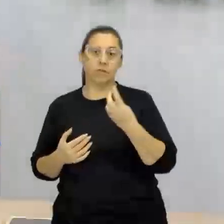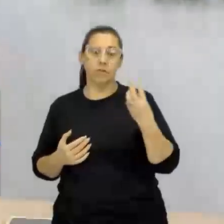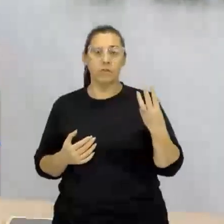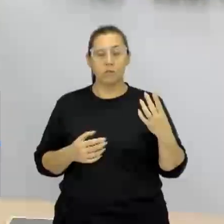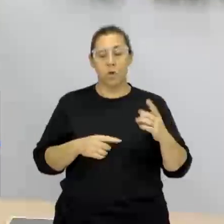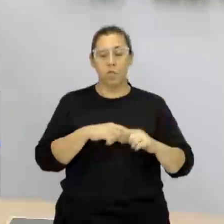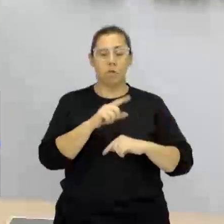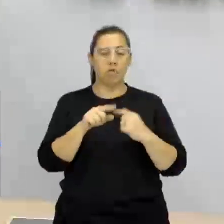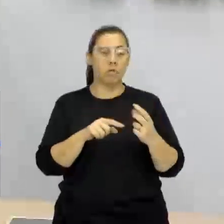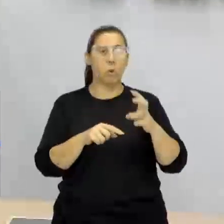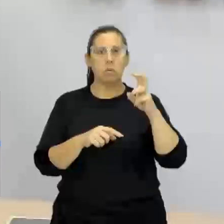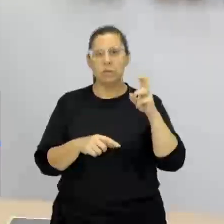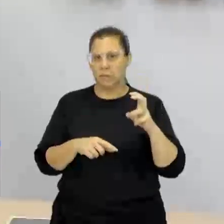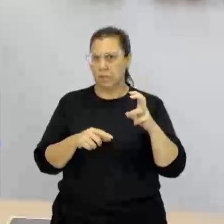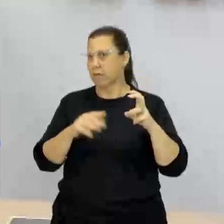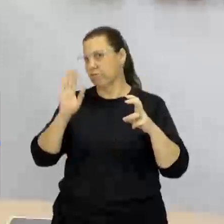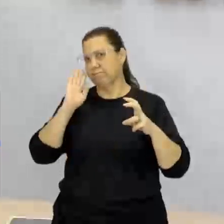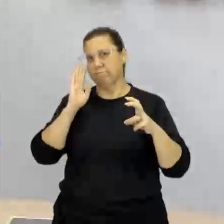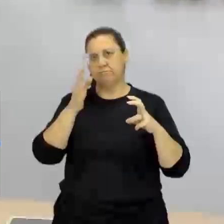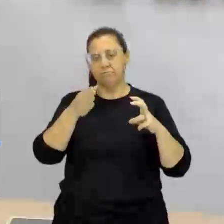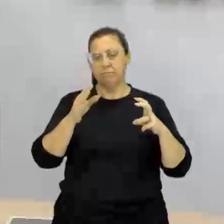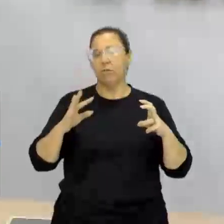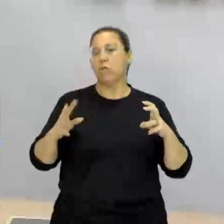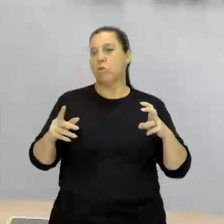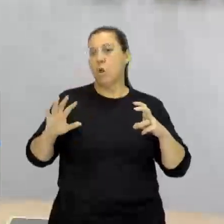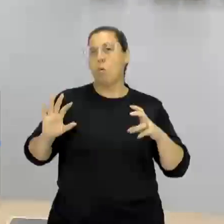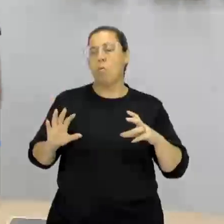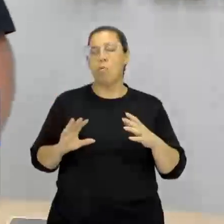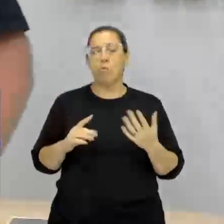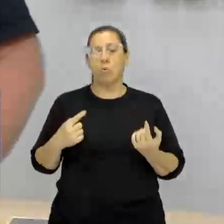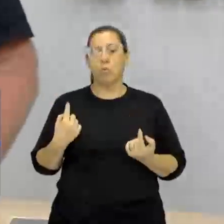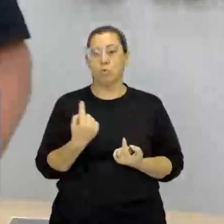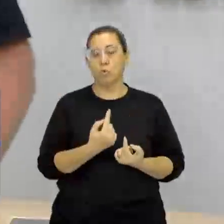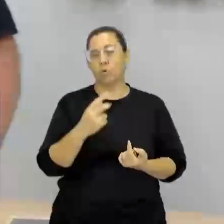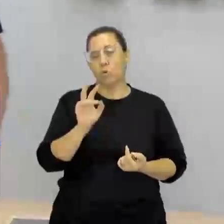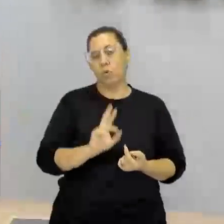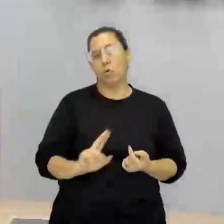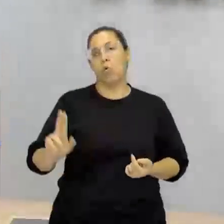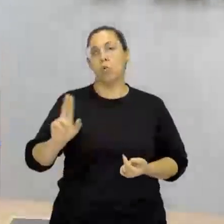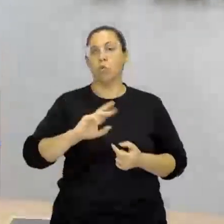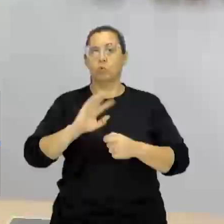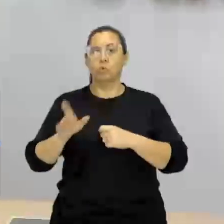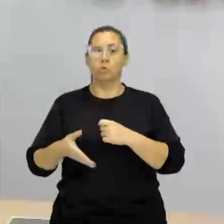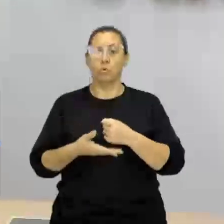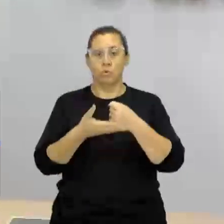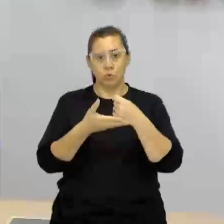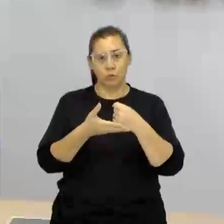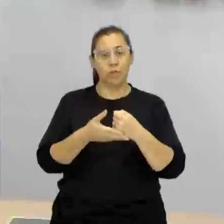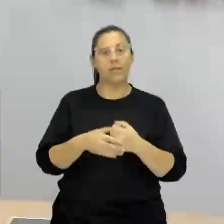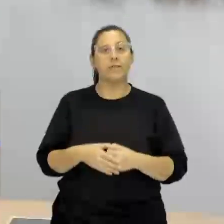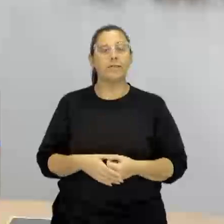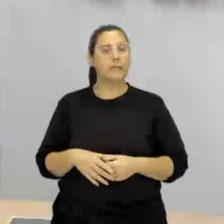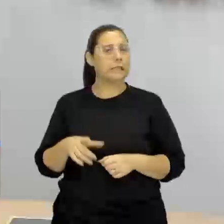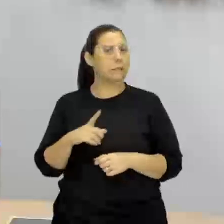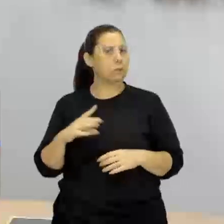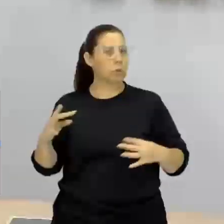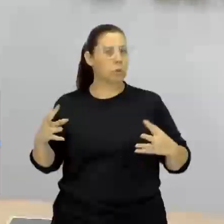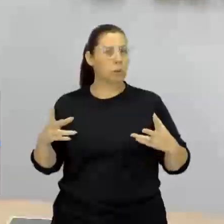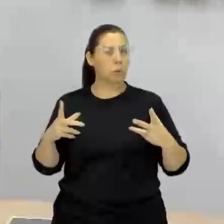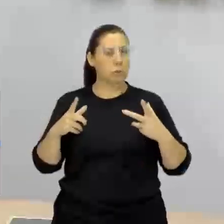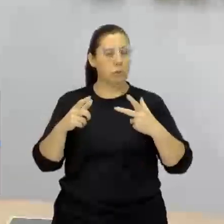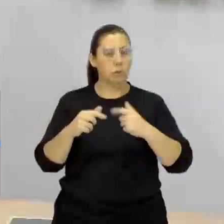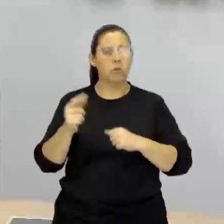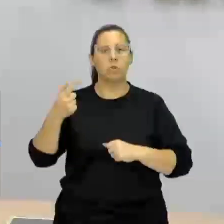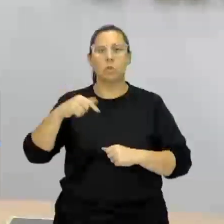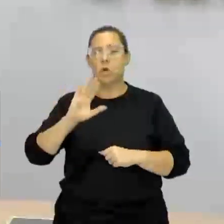esses 5, eles cabem bem nessa questão aí das unidades de uso sustentável e pega aí todo aquele aspecto, né, que a